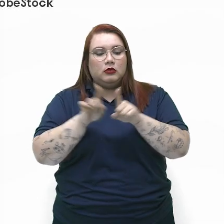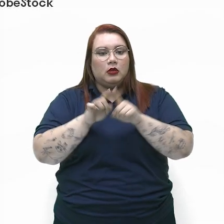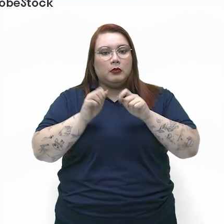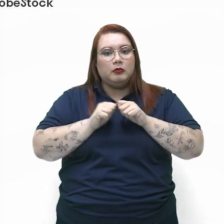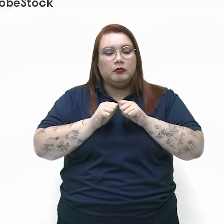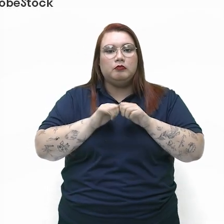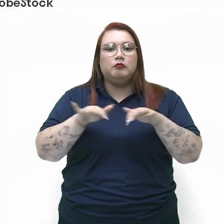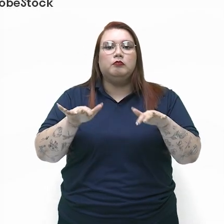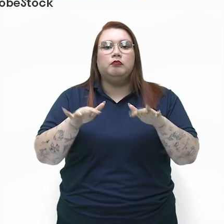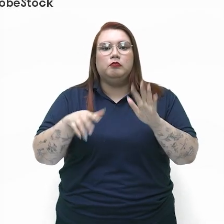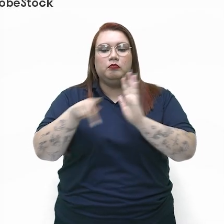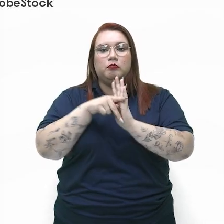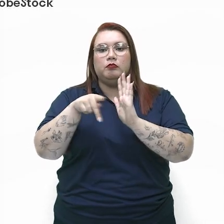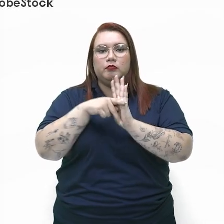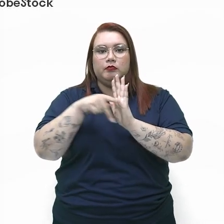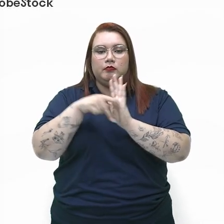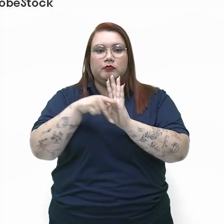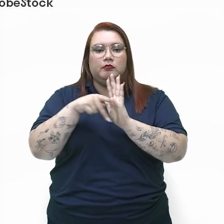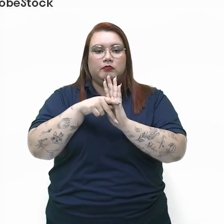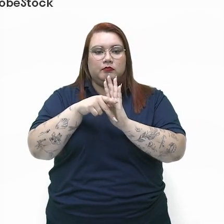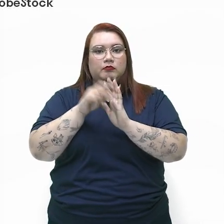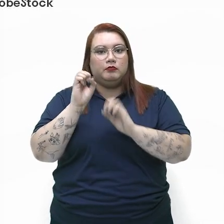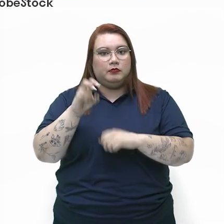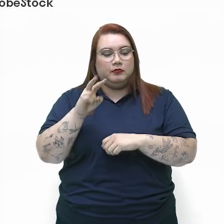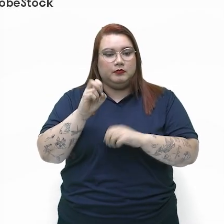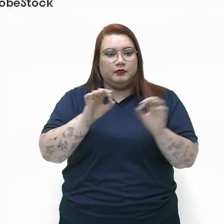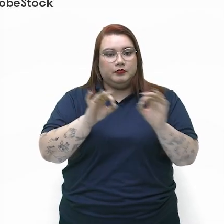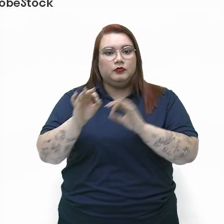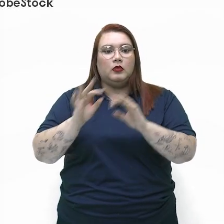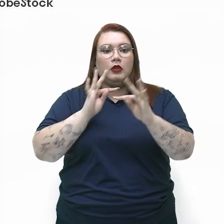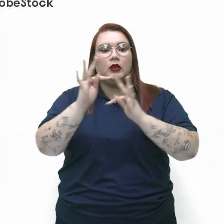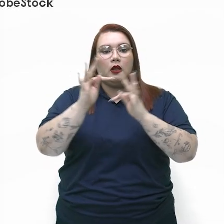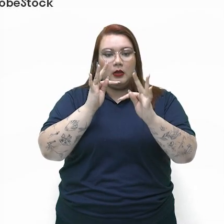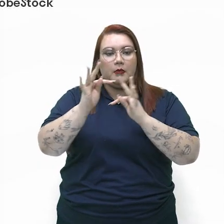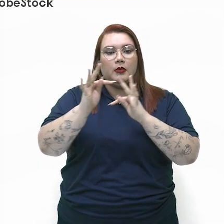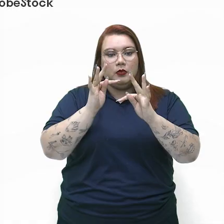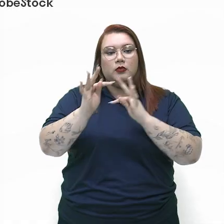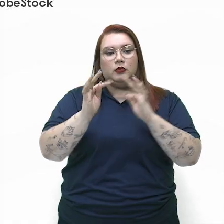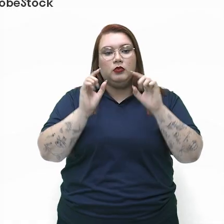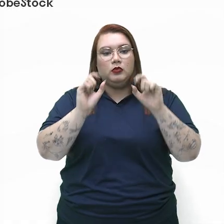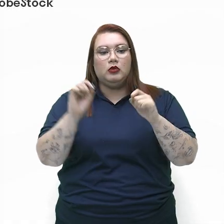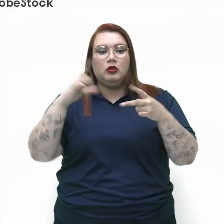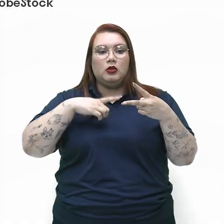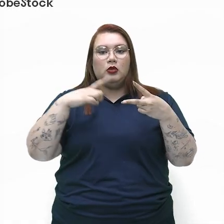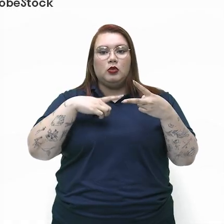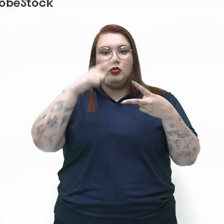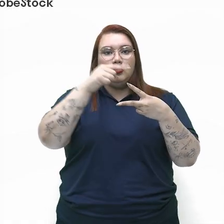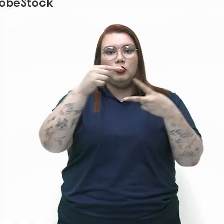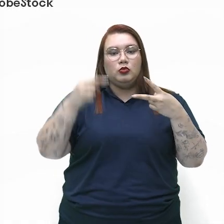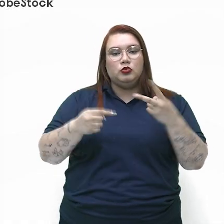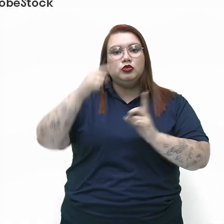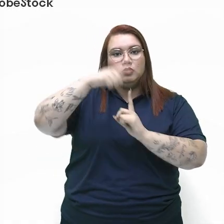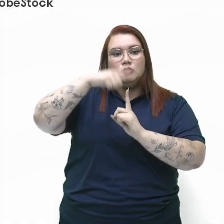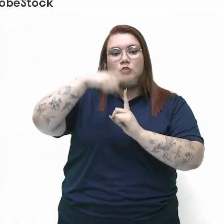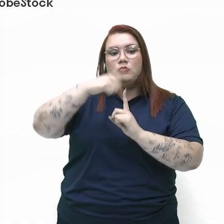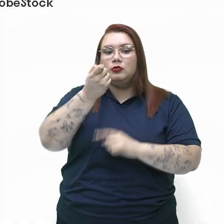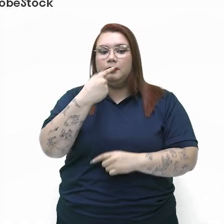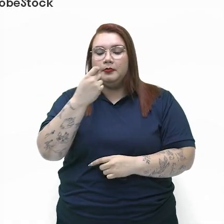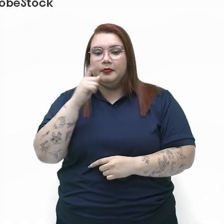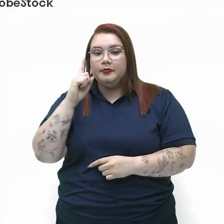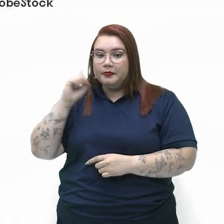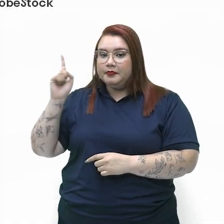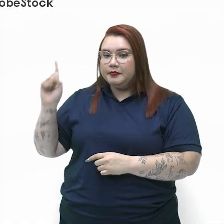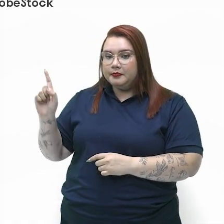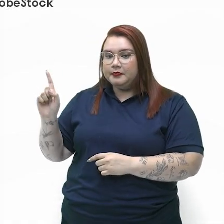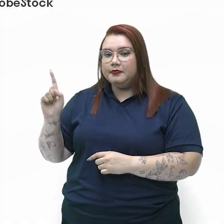a disseminação sistêmica dessa infecção. E o tratamento, né, é a ceftriaxona